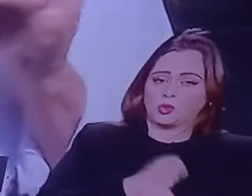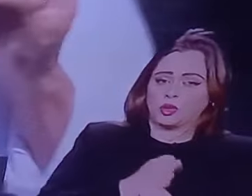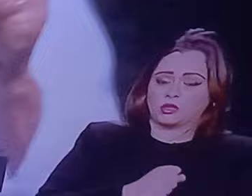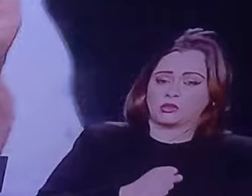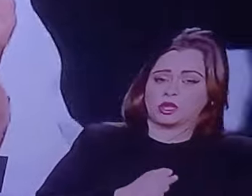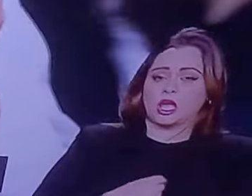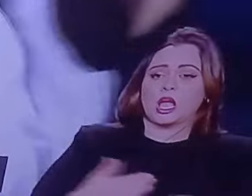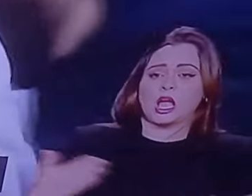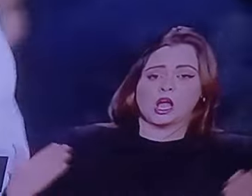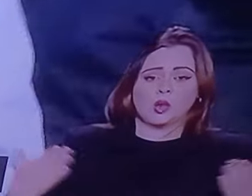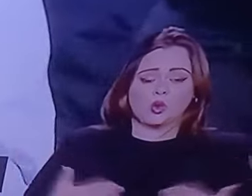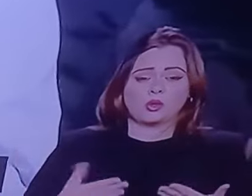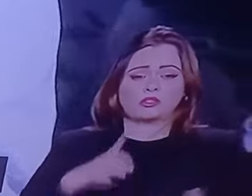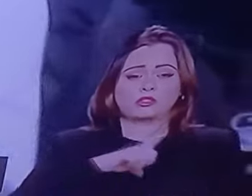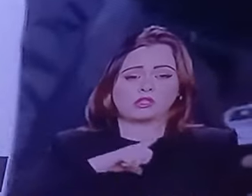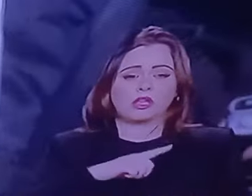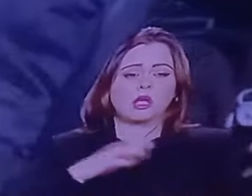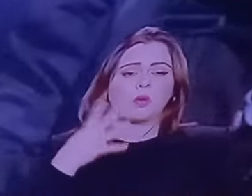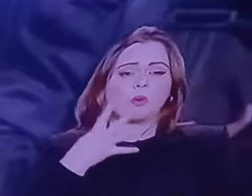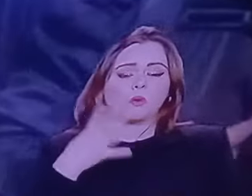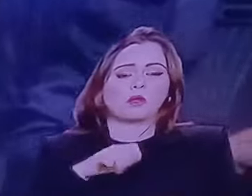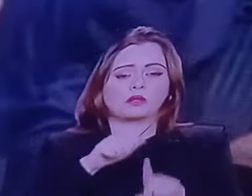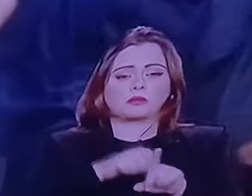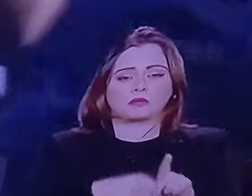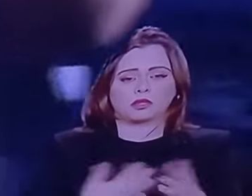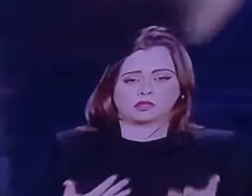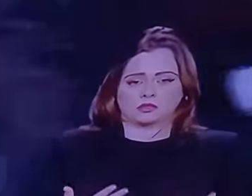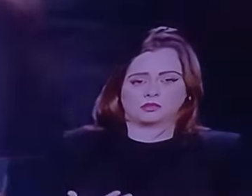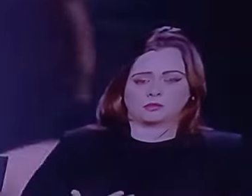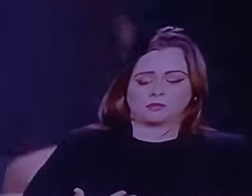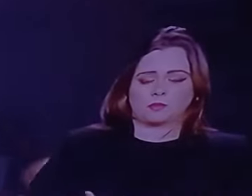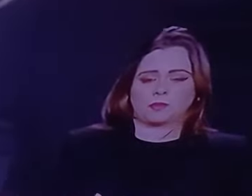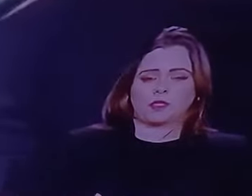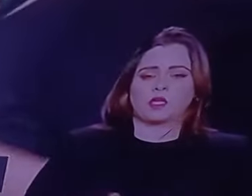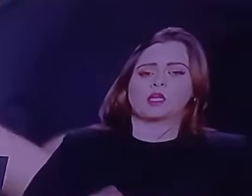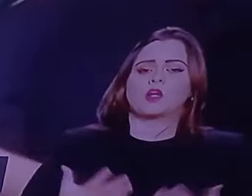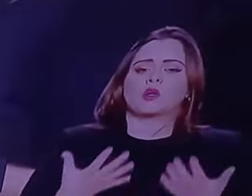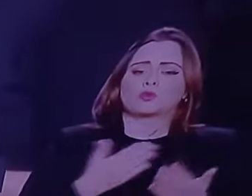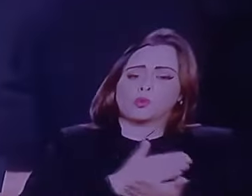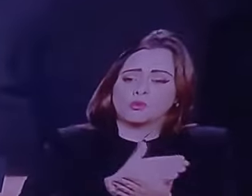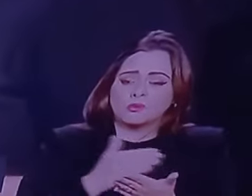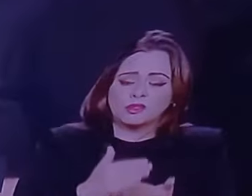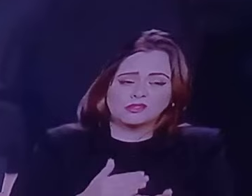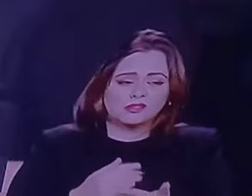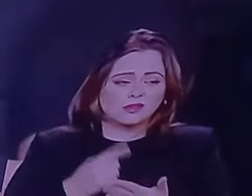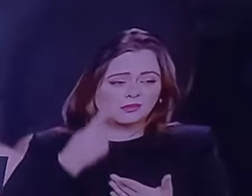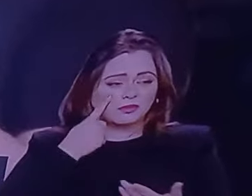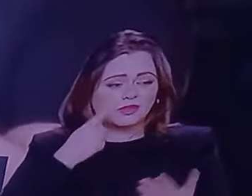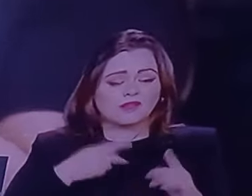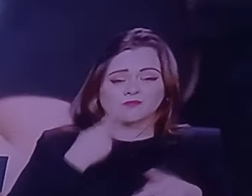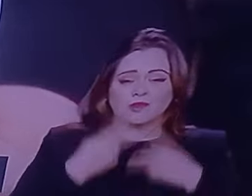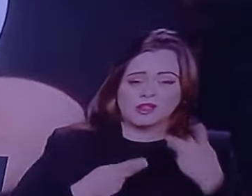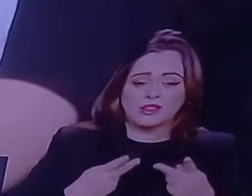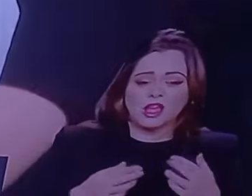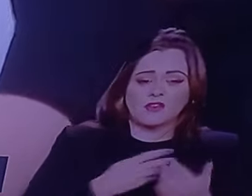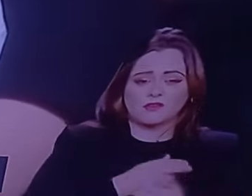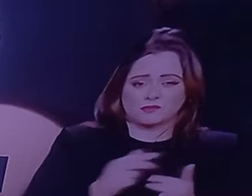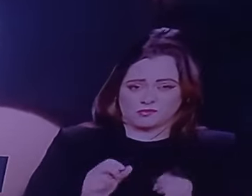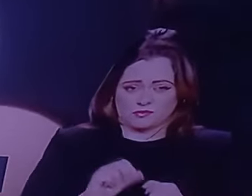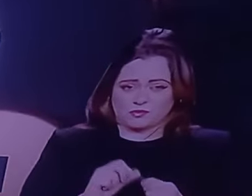tenho 4 meses de mandato. Mas ontem nós começamos a dar um sinal, hoje. Até